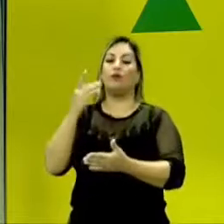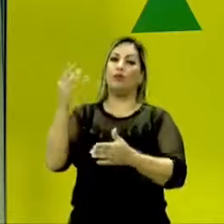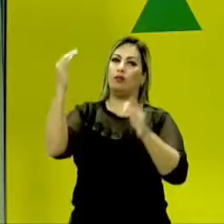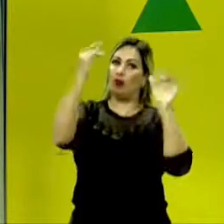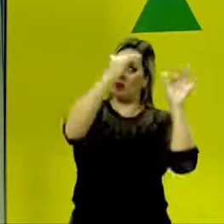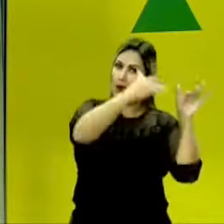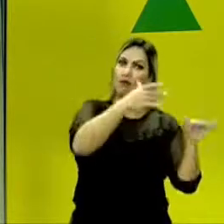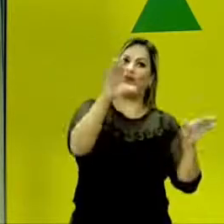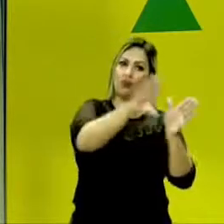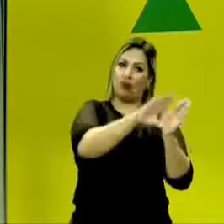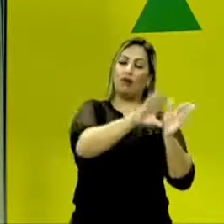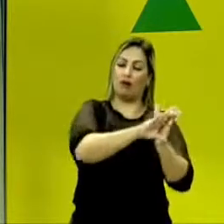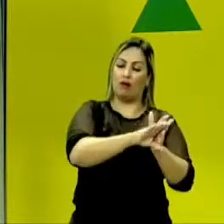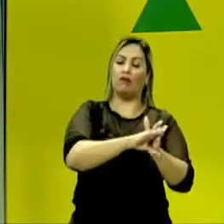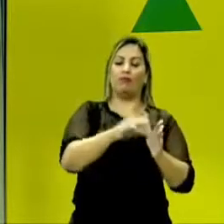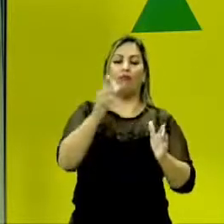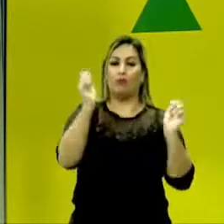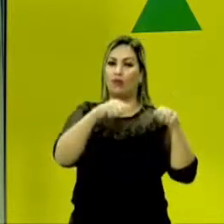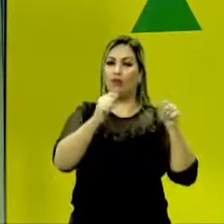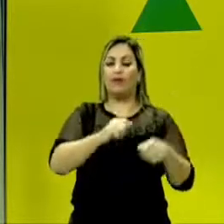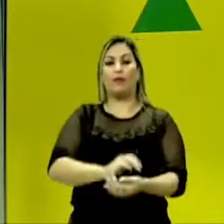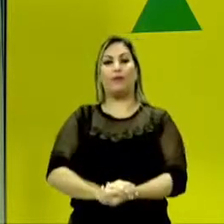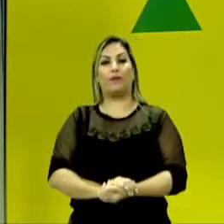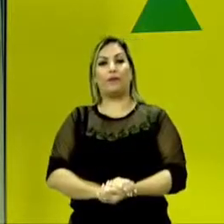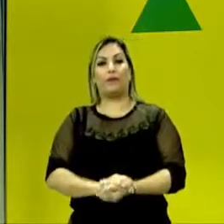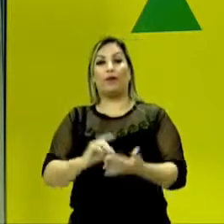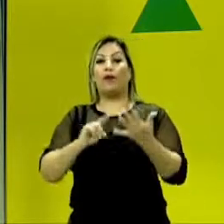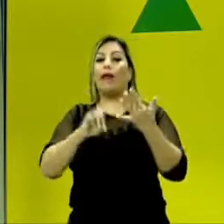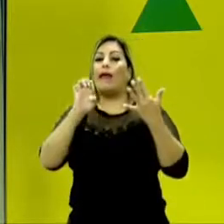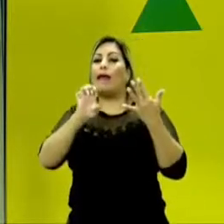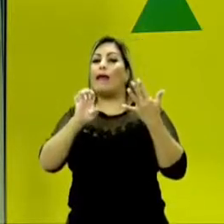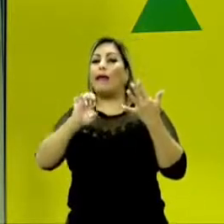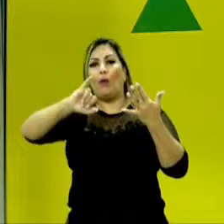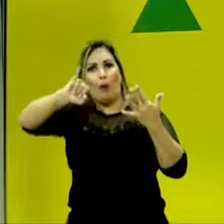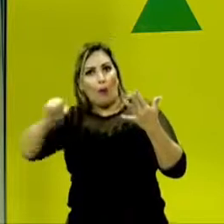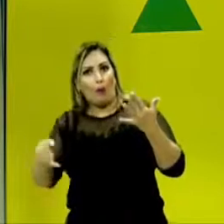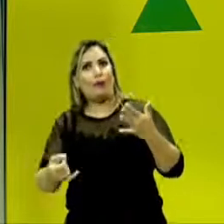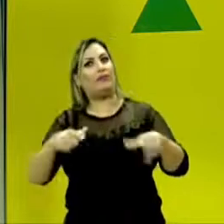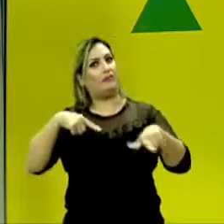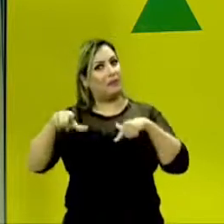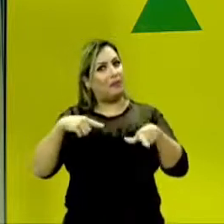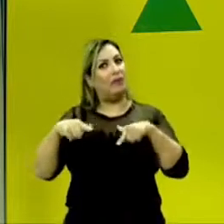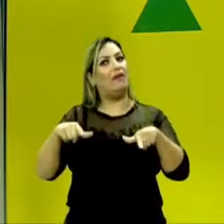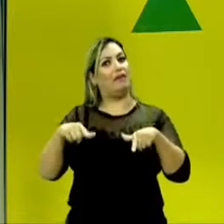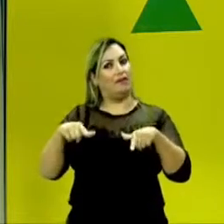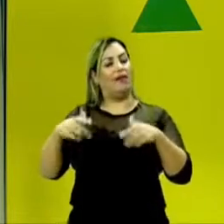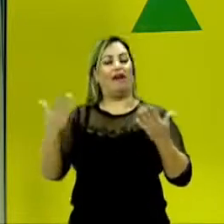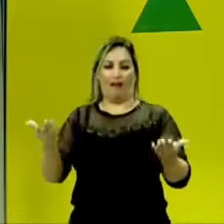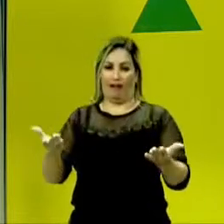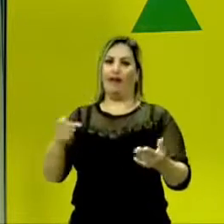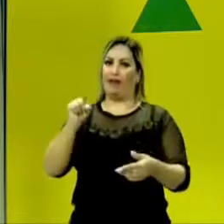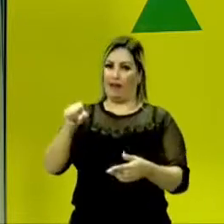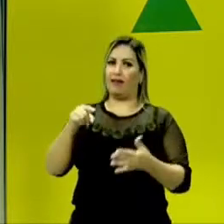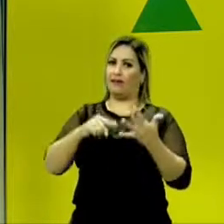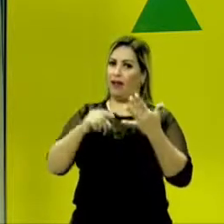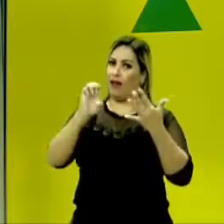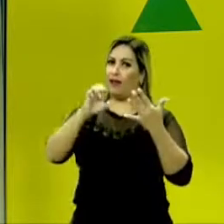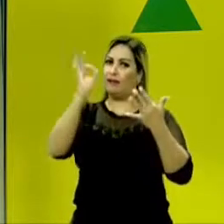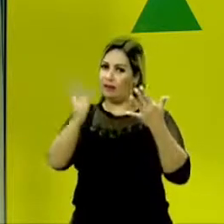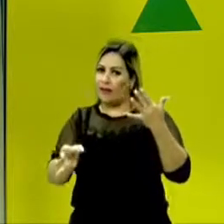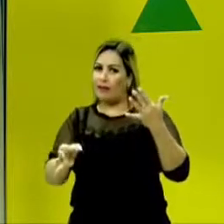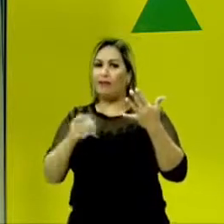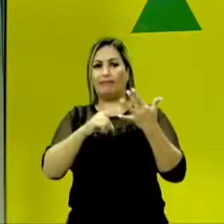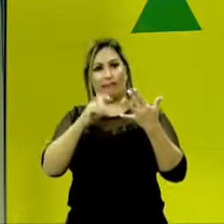né? Então, como tem ali no mapa. E letra E, busca de oportunidades de emprego. Então, é justamente essa alternativa que a gente